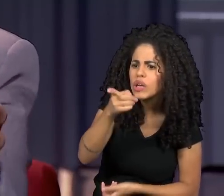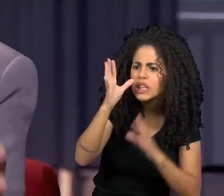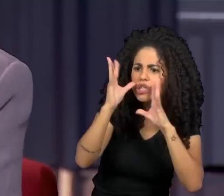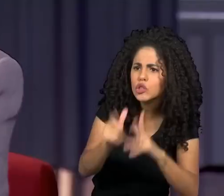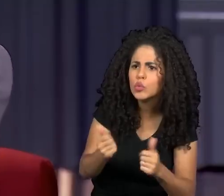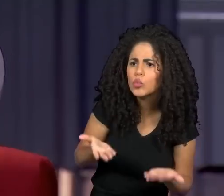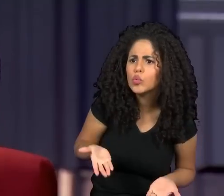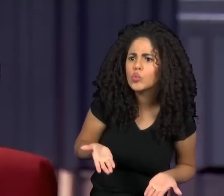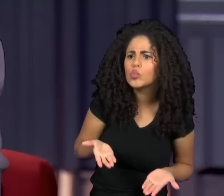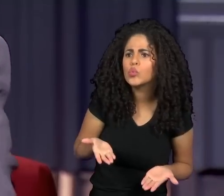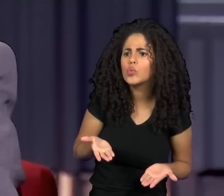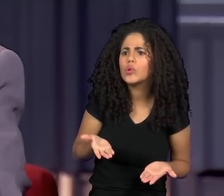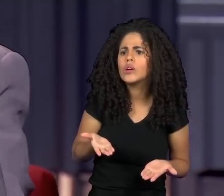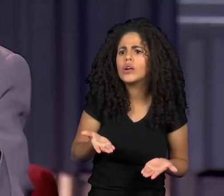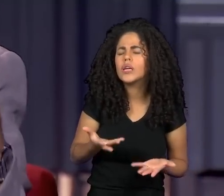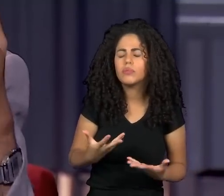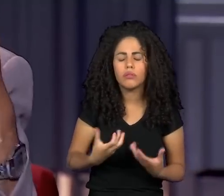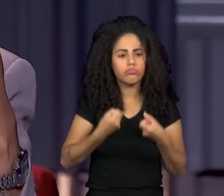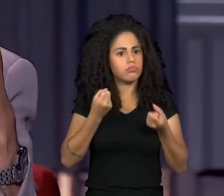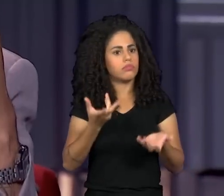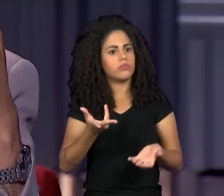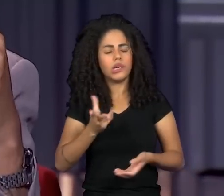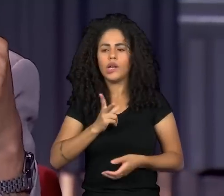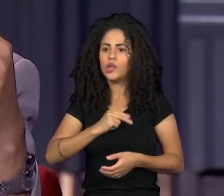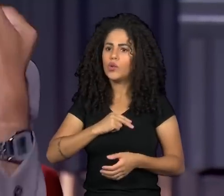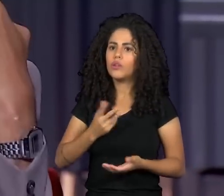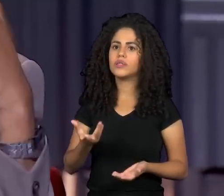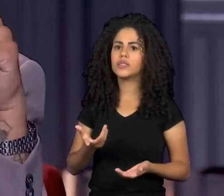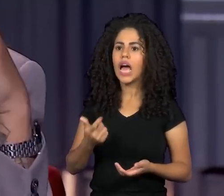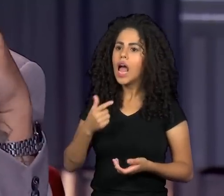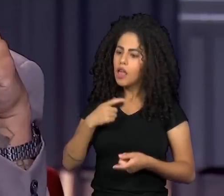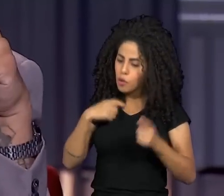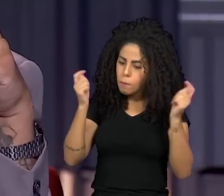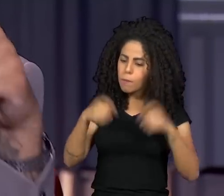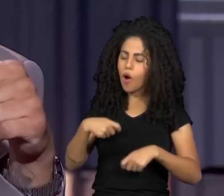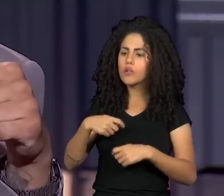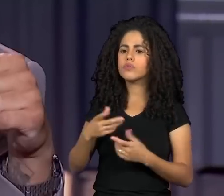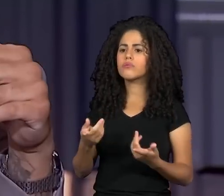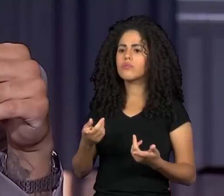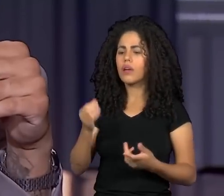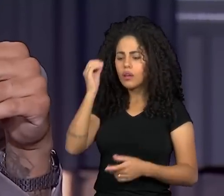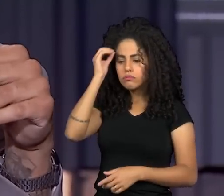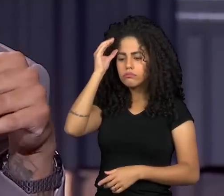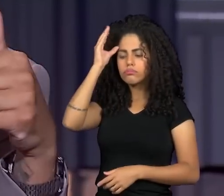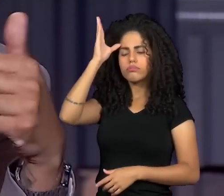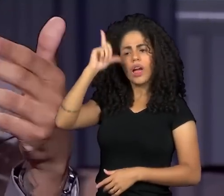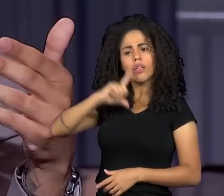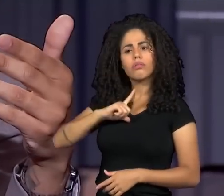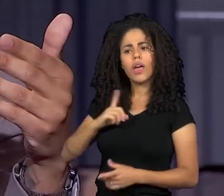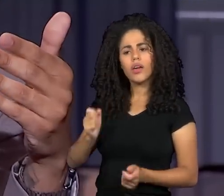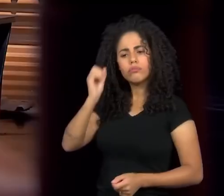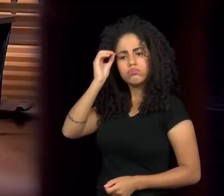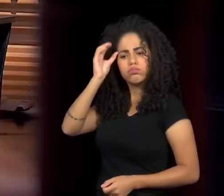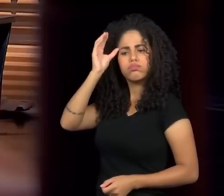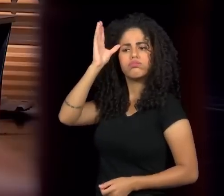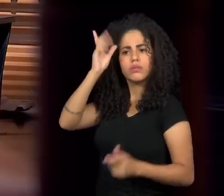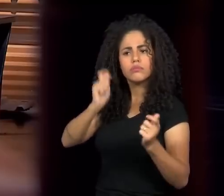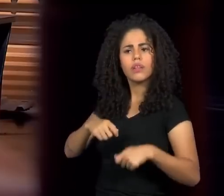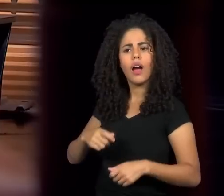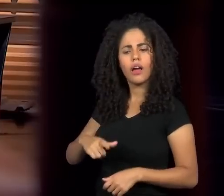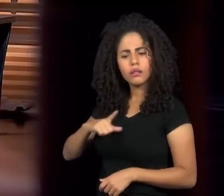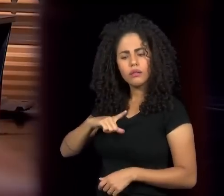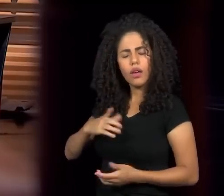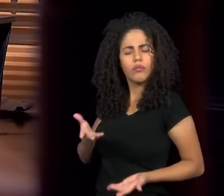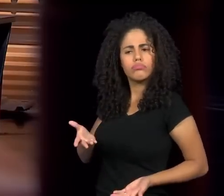Gestalt? E pega a pessoa no pulo, né? Da pessoa achar que eu não posso ter um conhecimento técnico sobre uma parada que